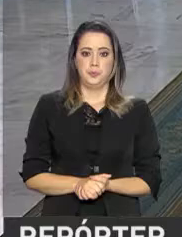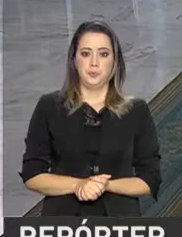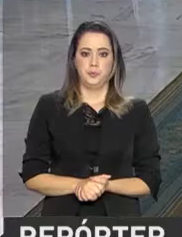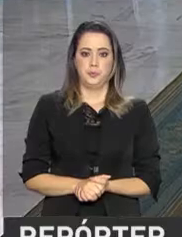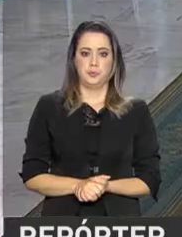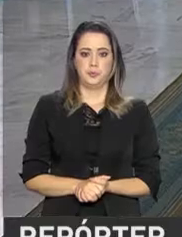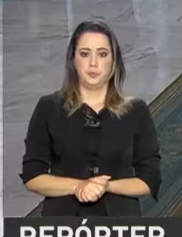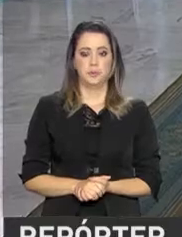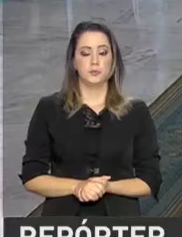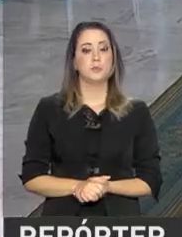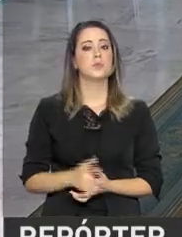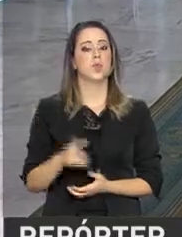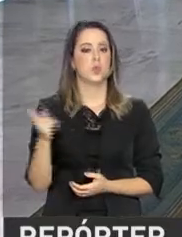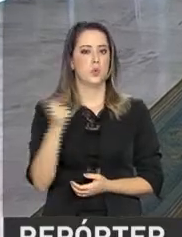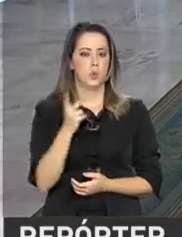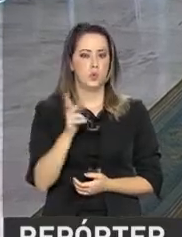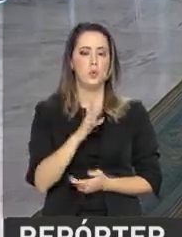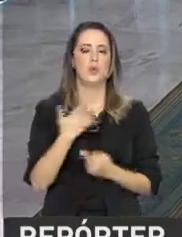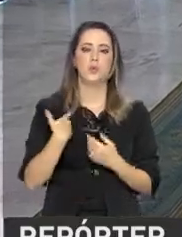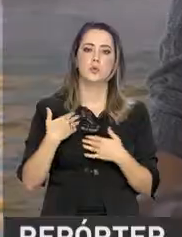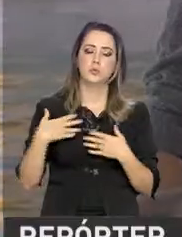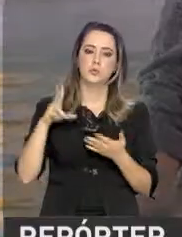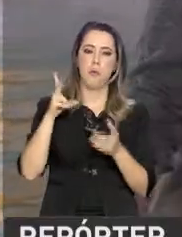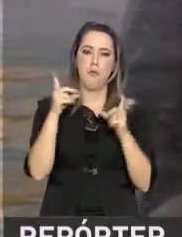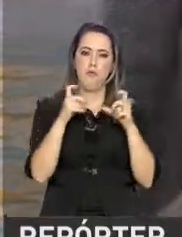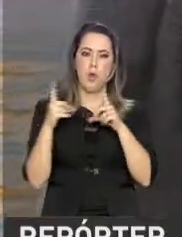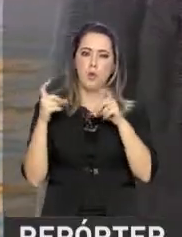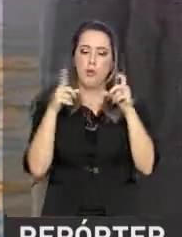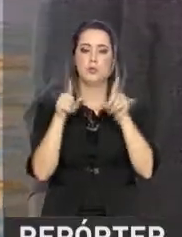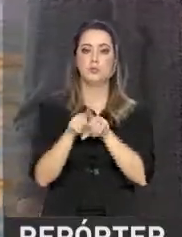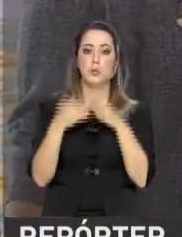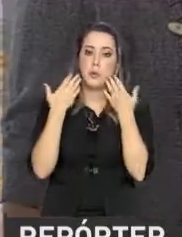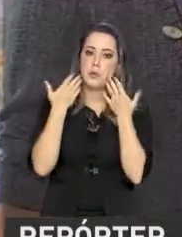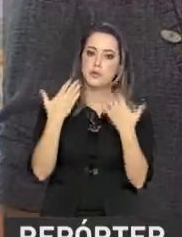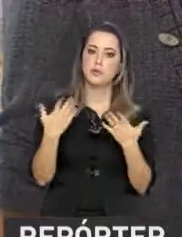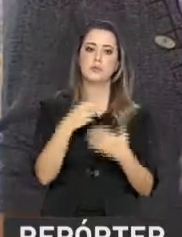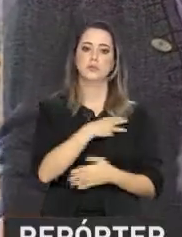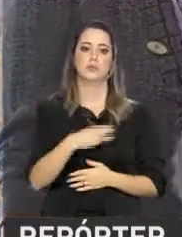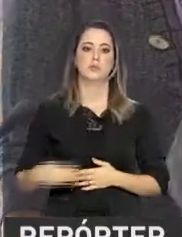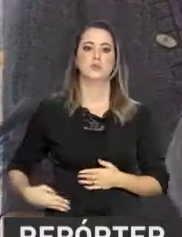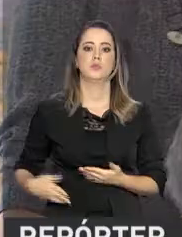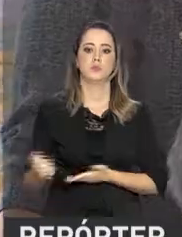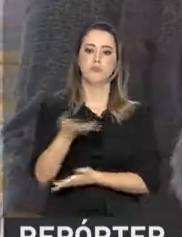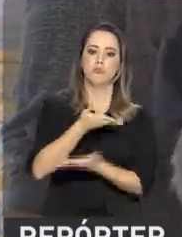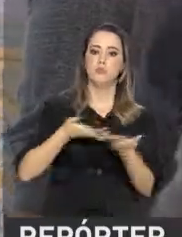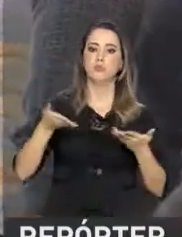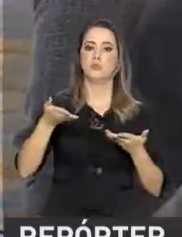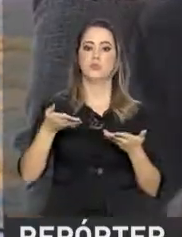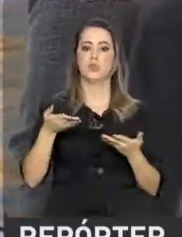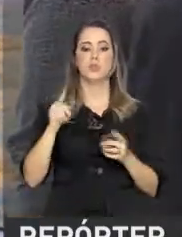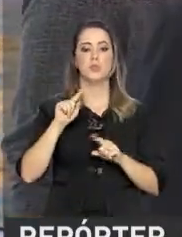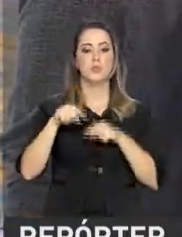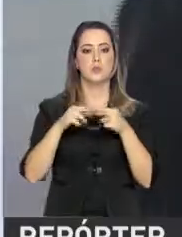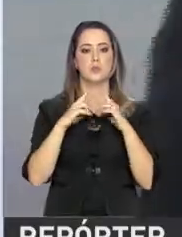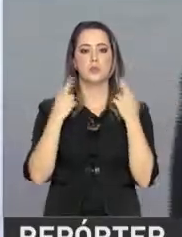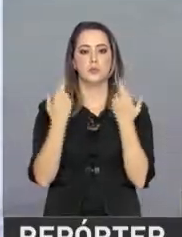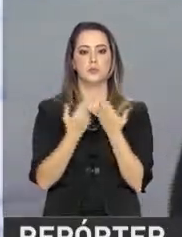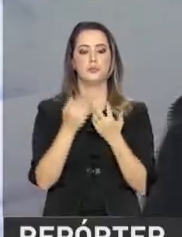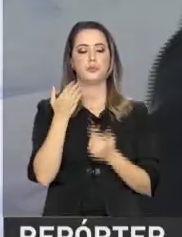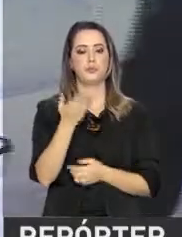temer e pinheira pousaram para fotos apresentaram os ministros e seguiram para uma reunião de trabalho